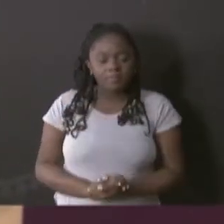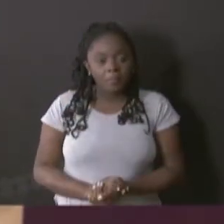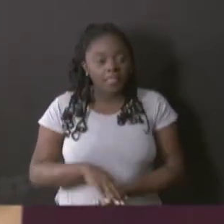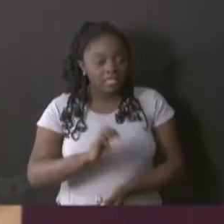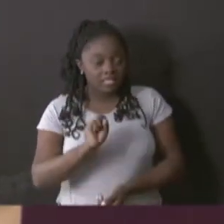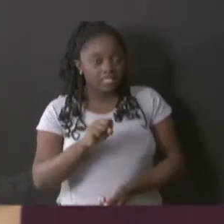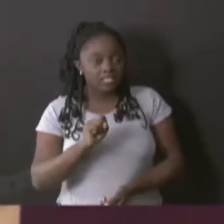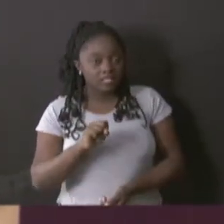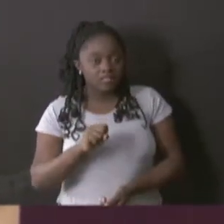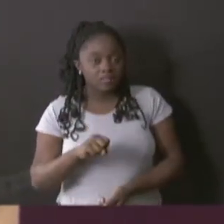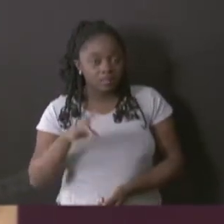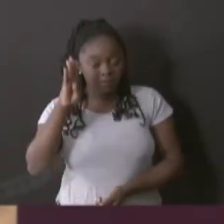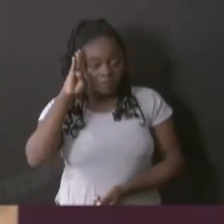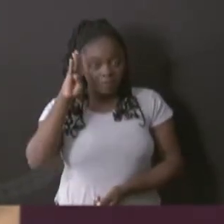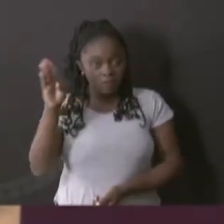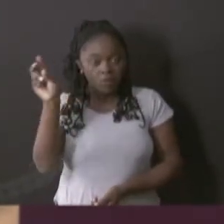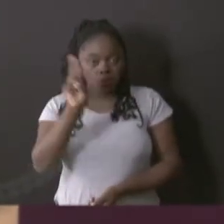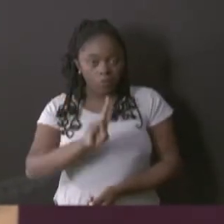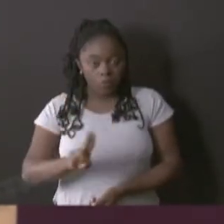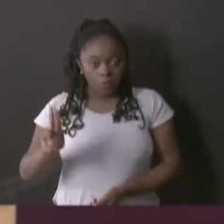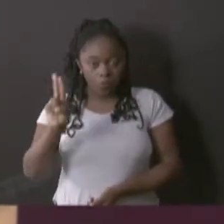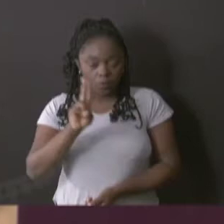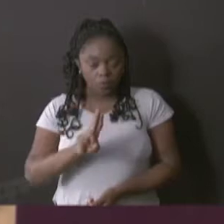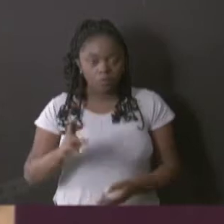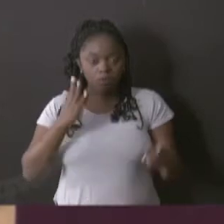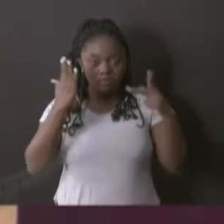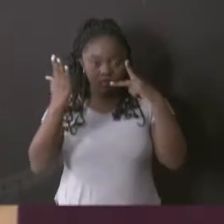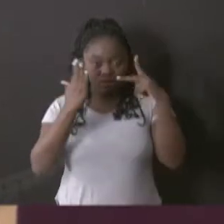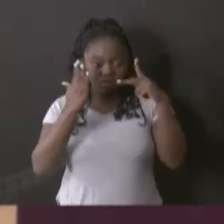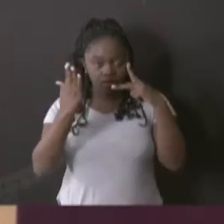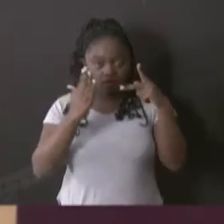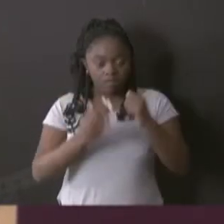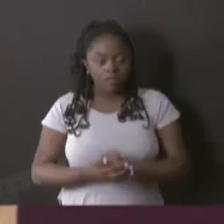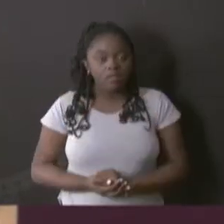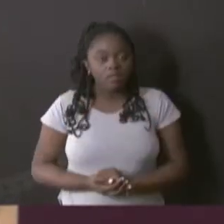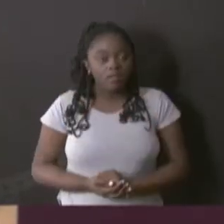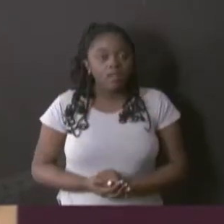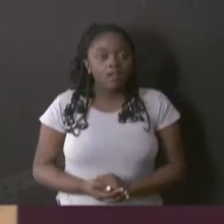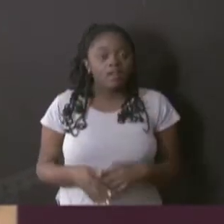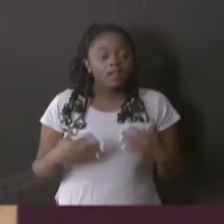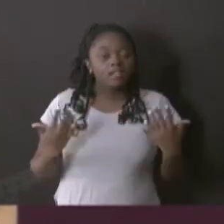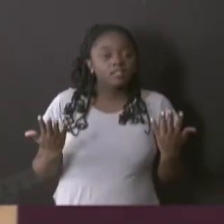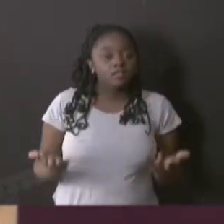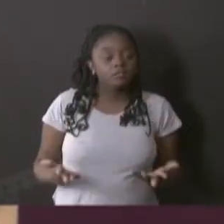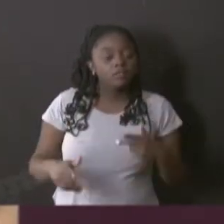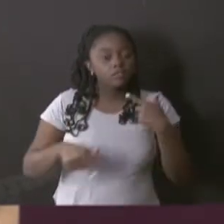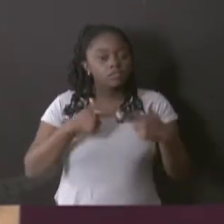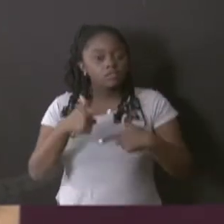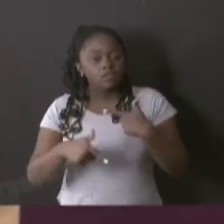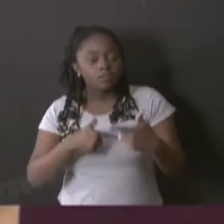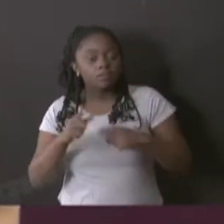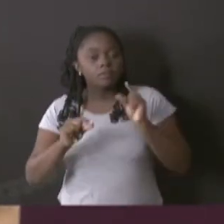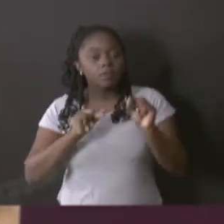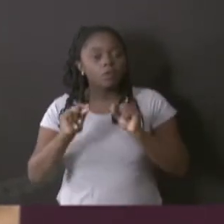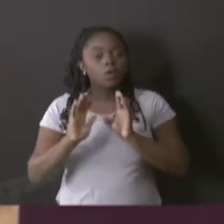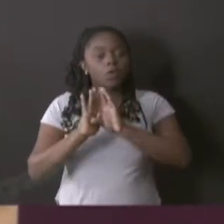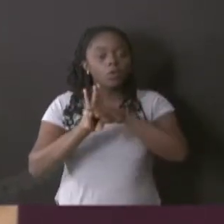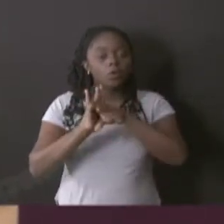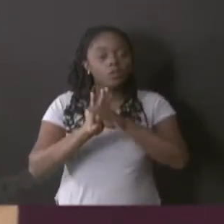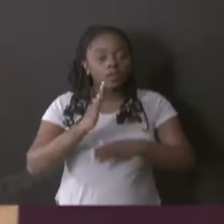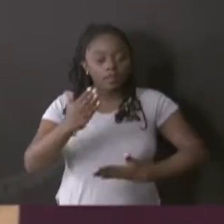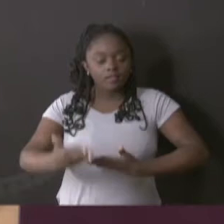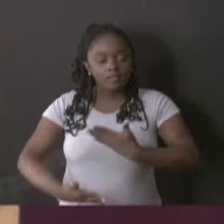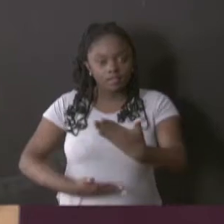Principalmente eu que uso da psicanálise, né, para o atendimento. Então, na psicanálise, a gente trabalha com o conceito de